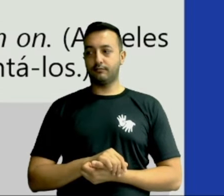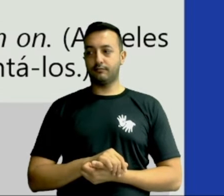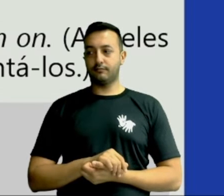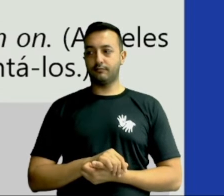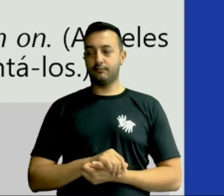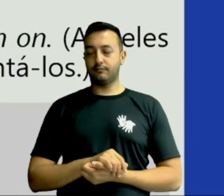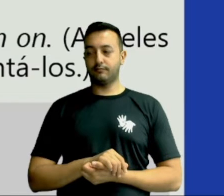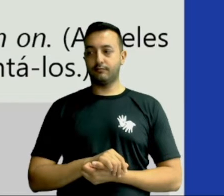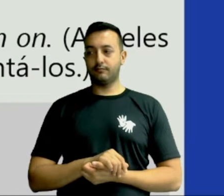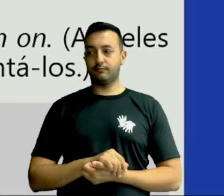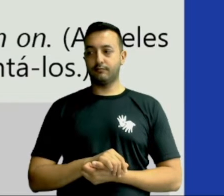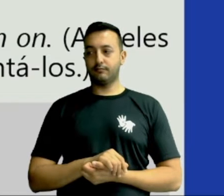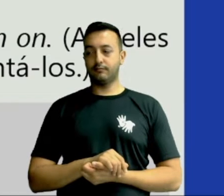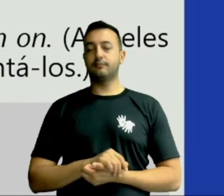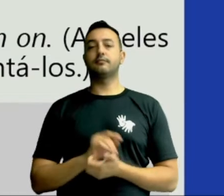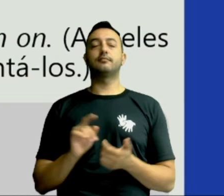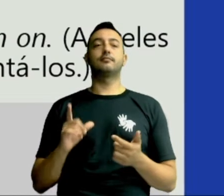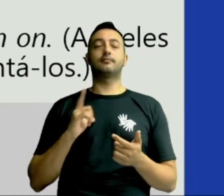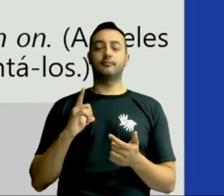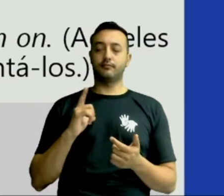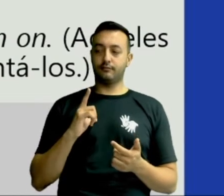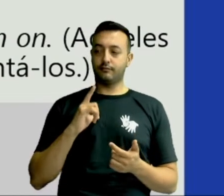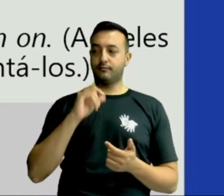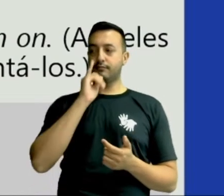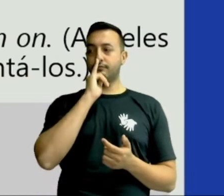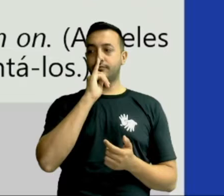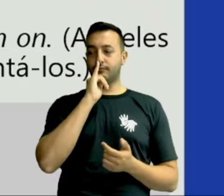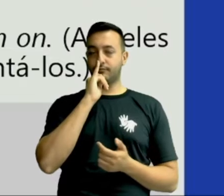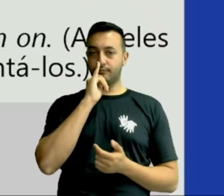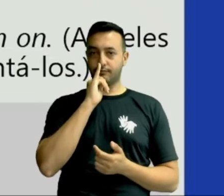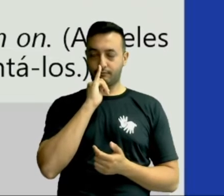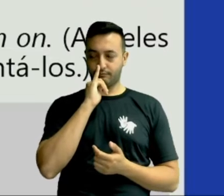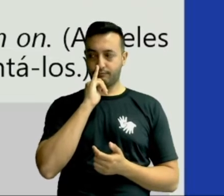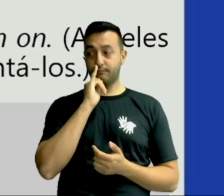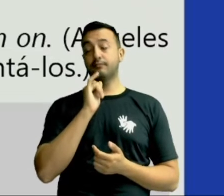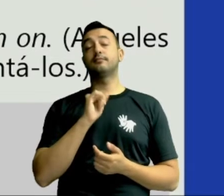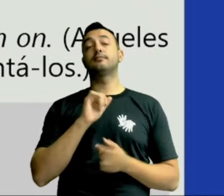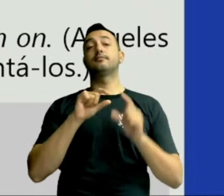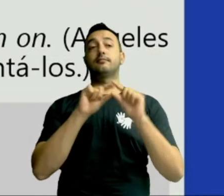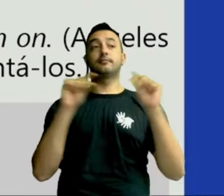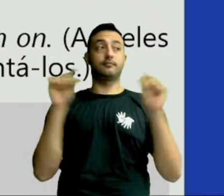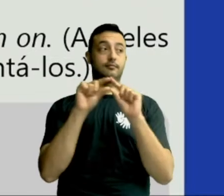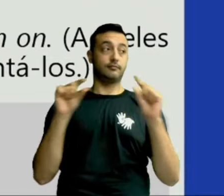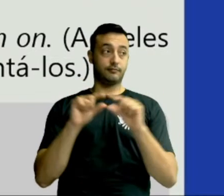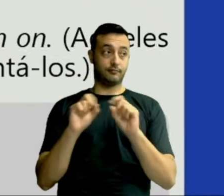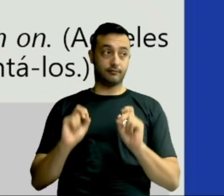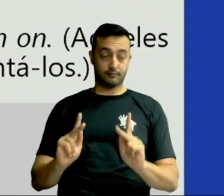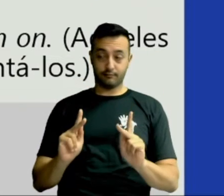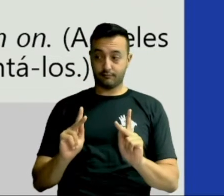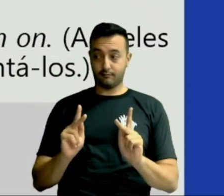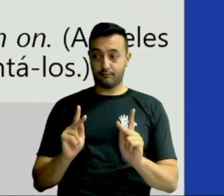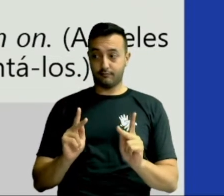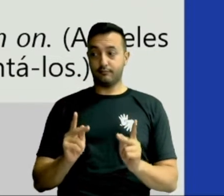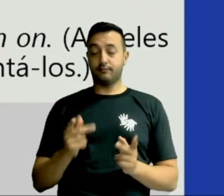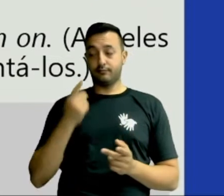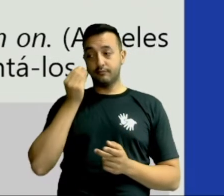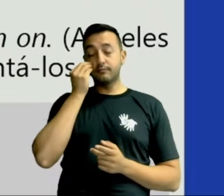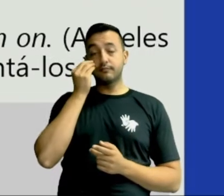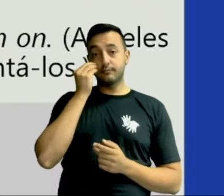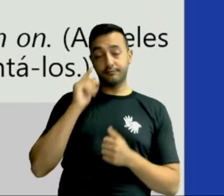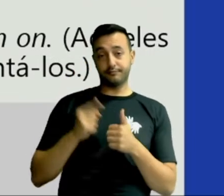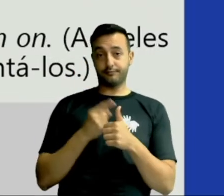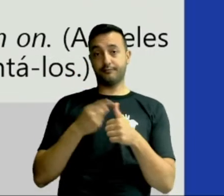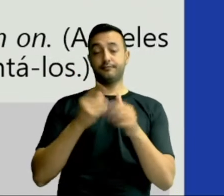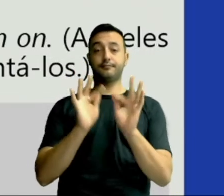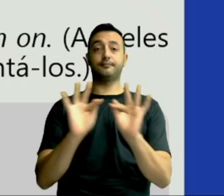nós temos aí exemplos exemplos nas frases Ok vamos observar